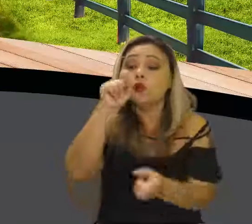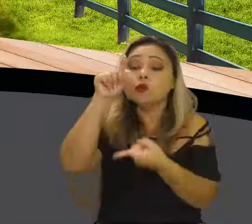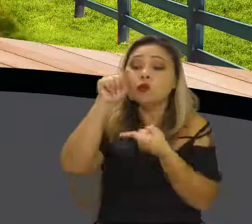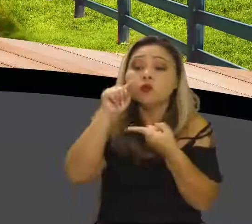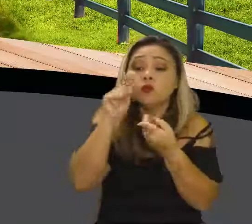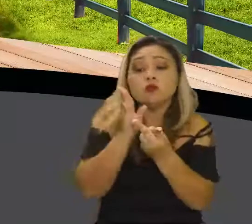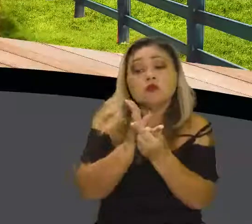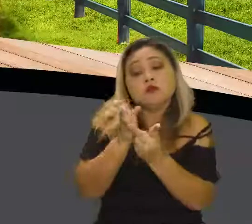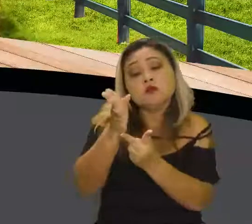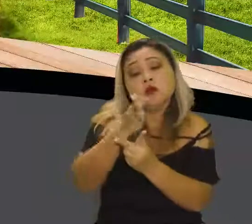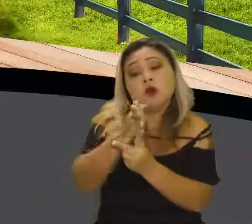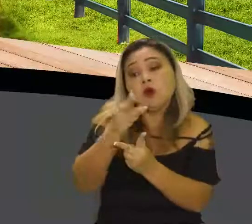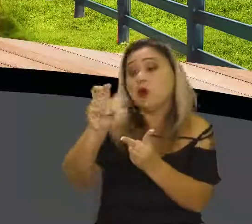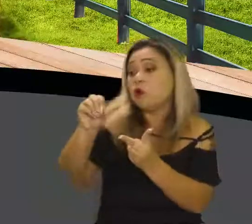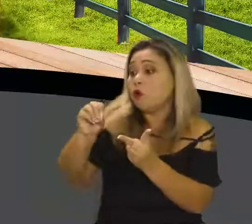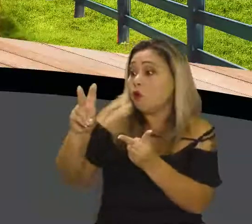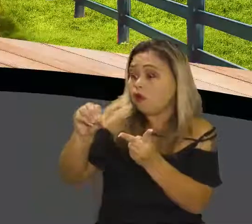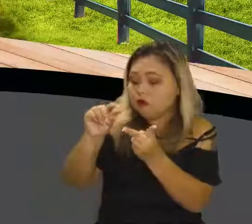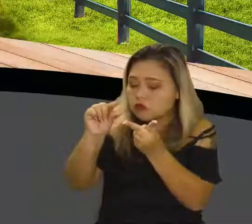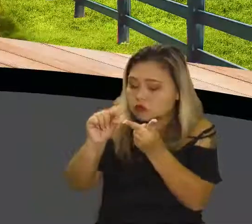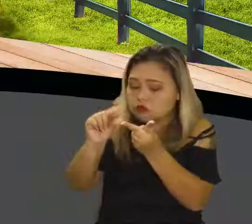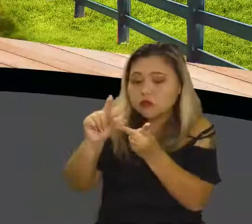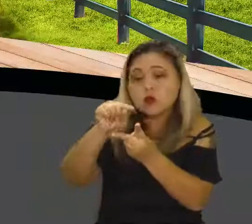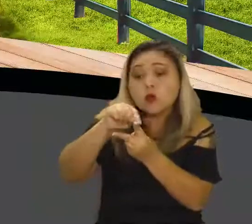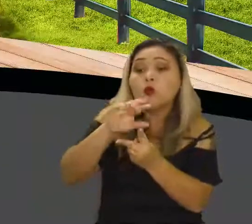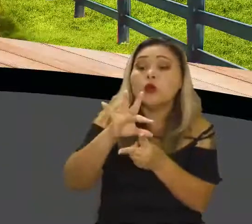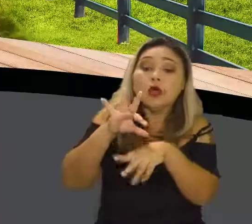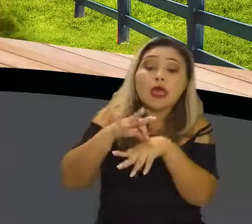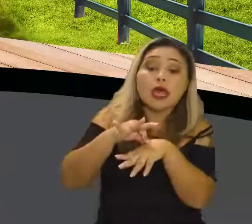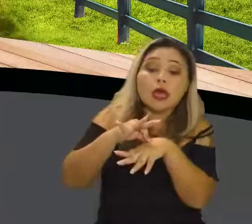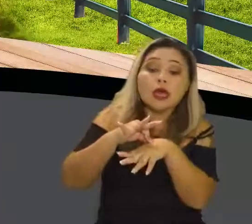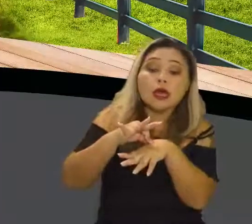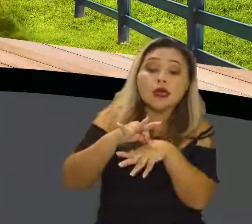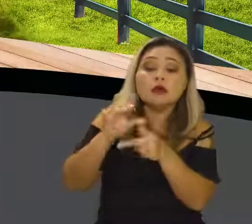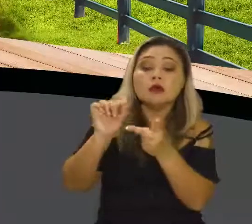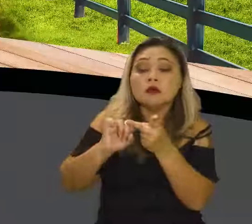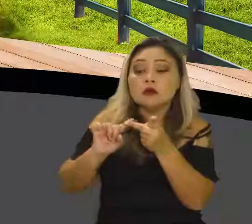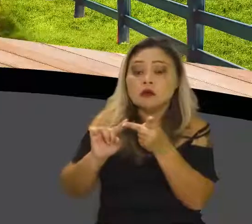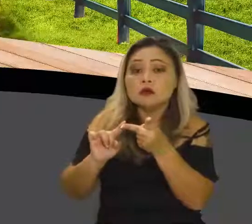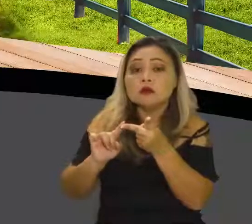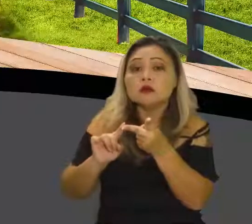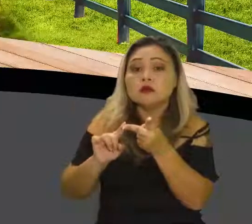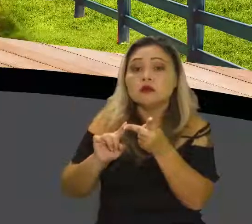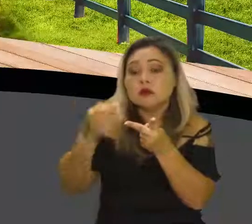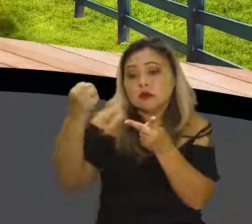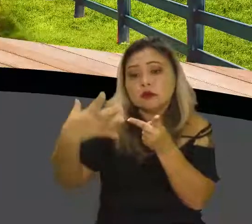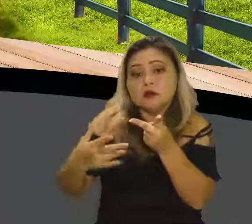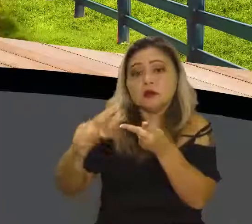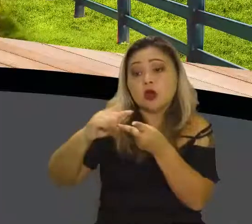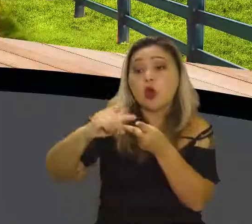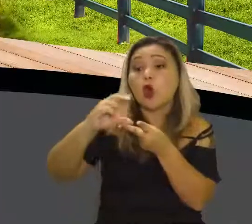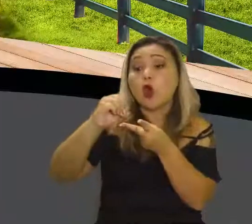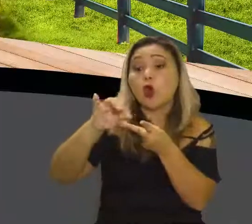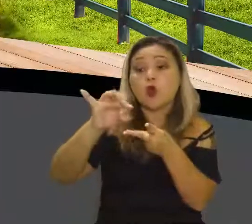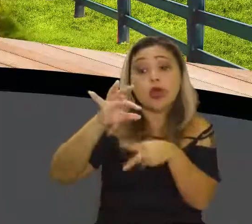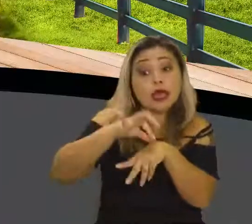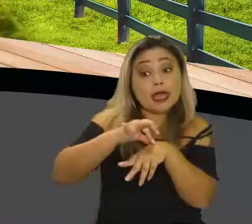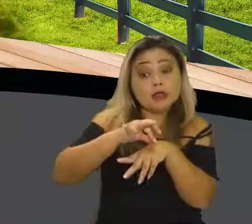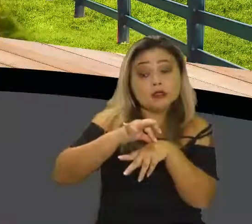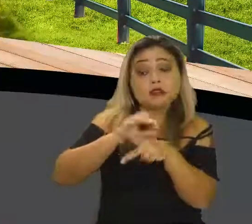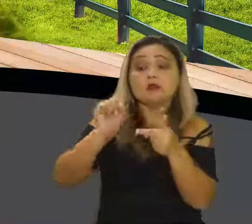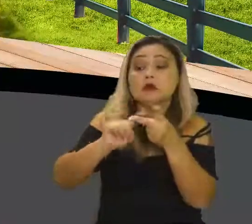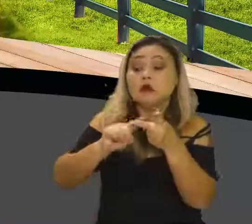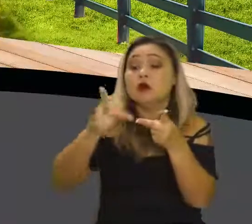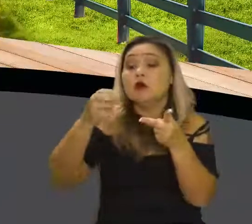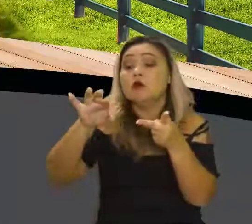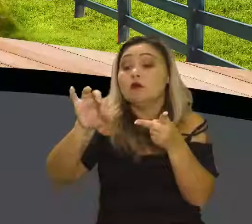são duas coisas, ovo e carne, que é corte e postura, são as palavras técnicas. Toda vez que eu te falar corte, eu estou falando que é para carne.